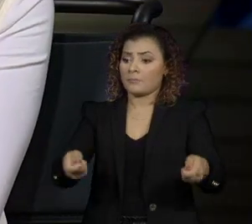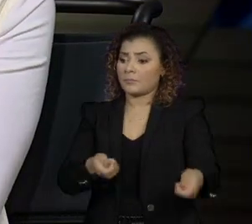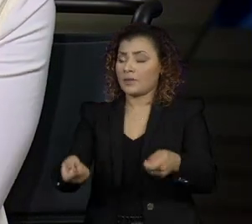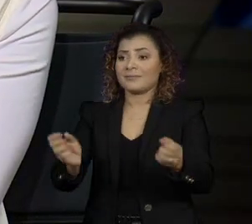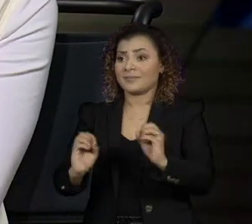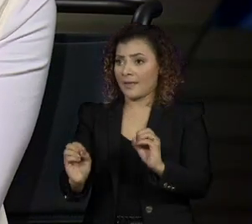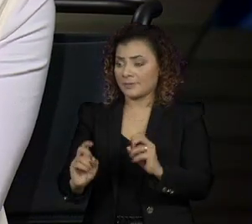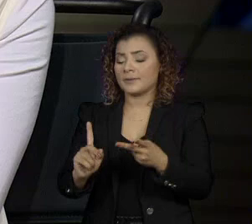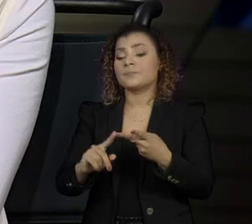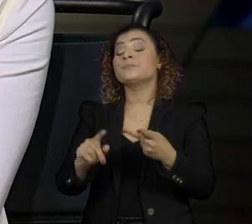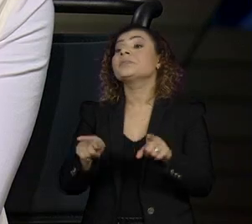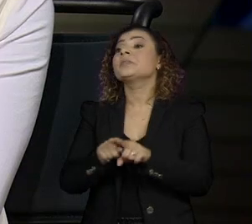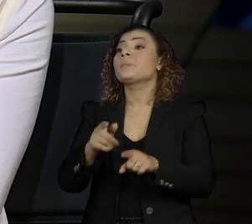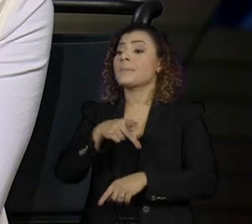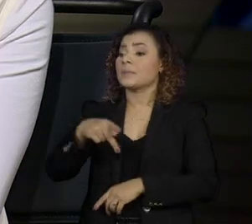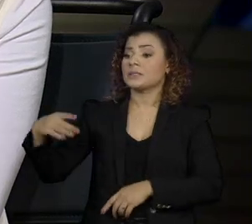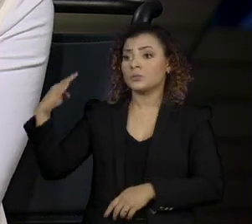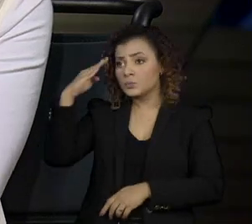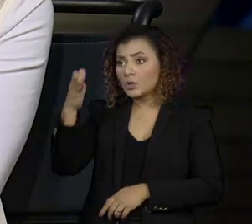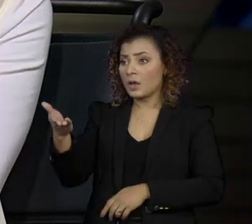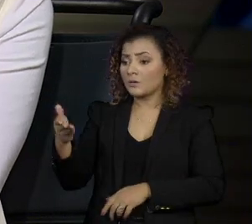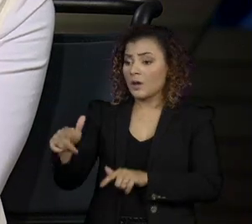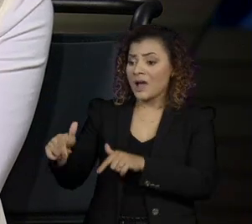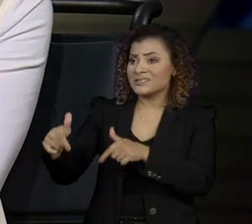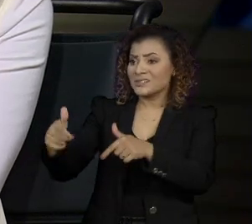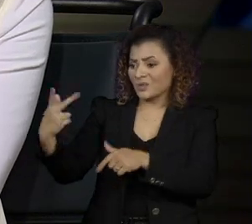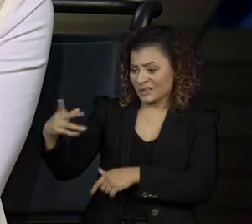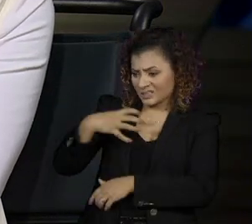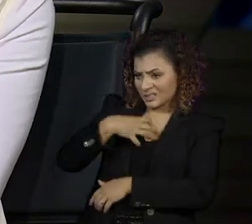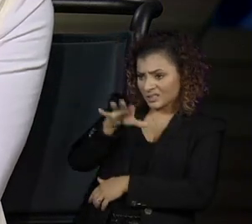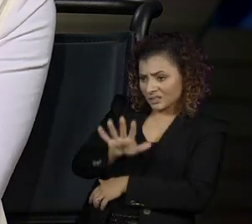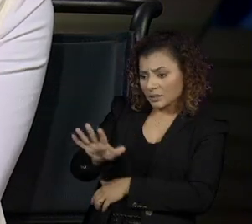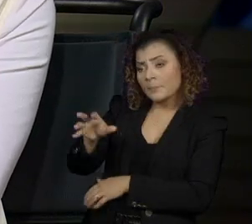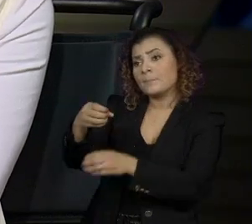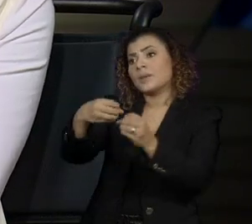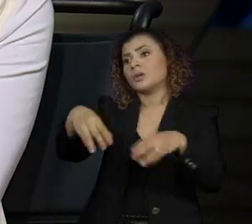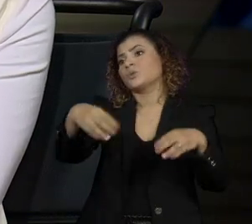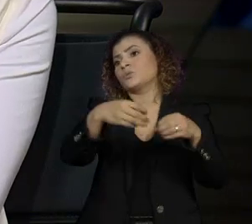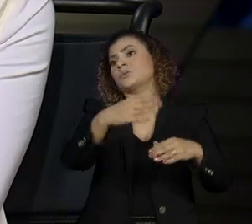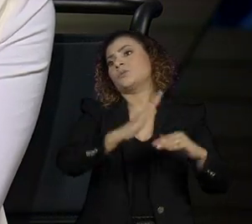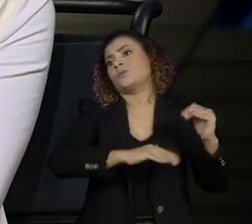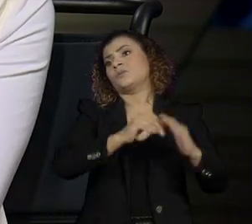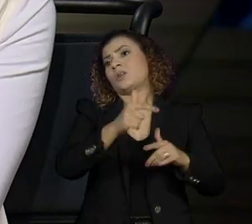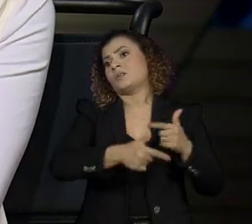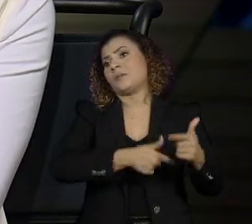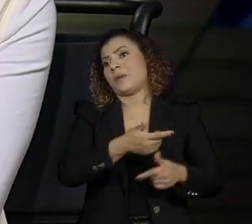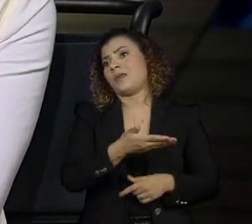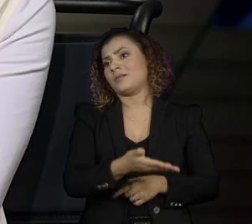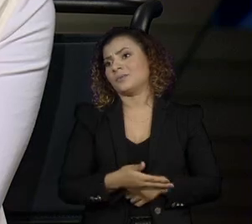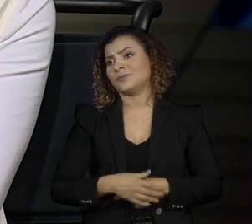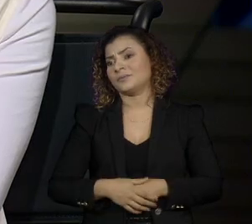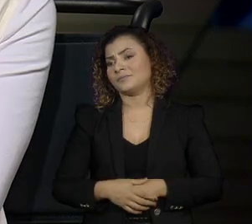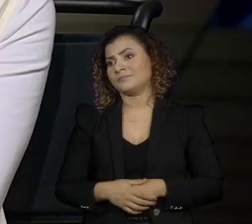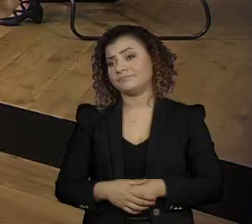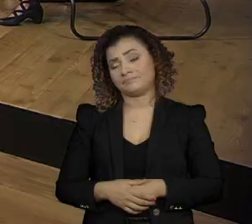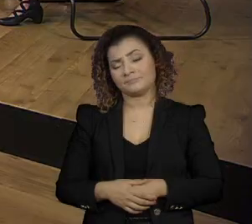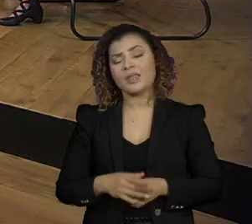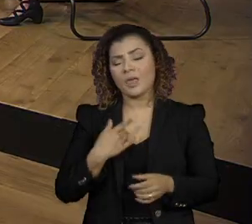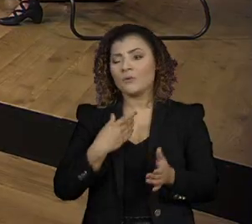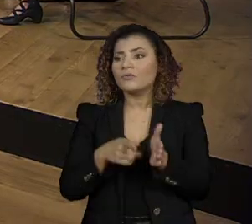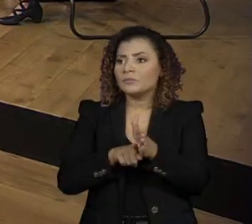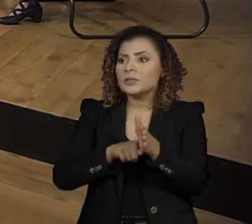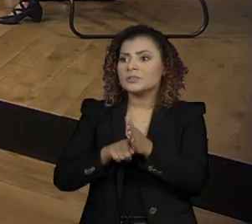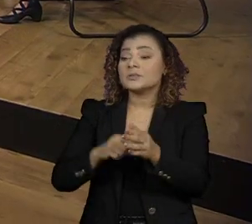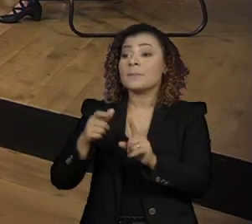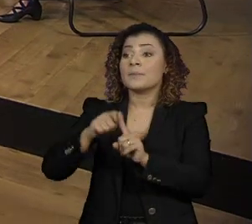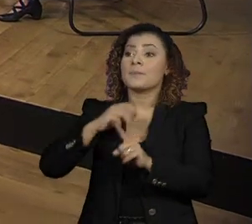a própria atuação do presidente tem prejudicado profundamente aqueles profissionais que estão atuando na ponta, né? Eu tenho feito pesquisas desde março